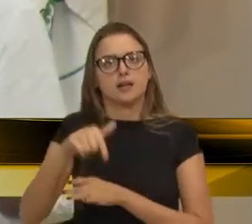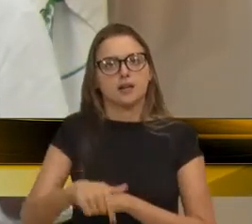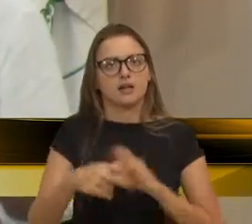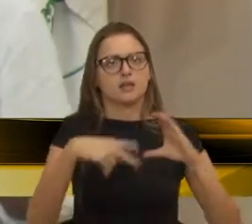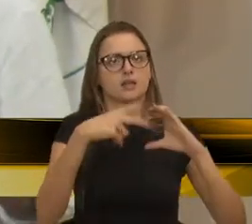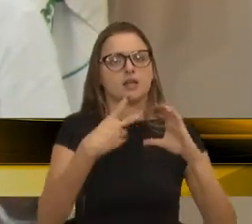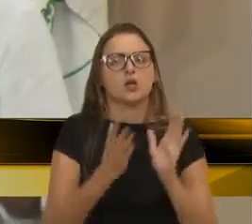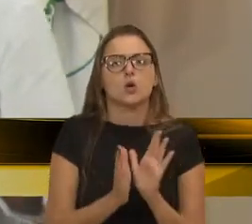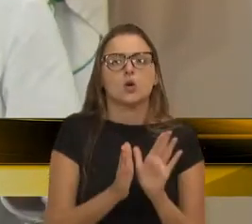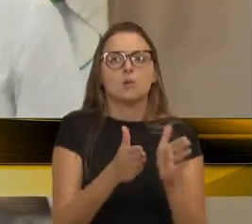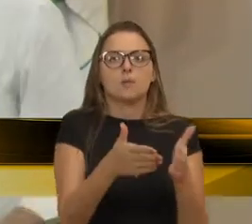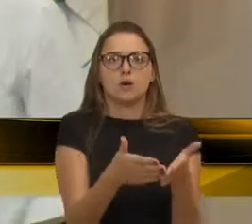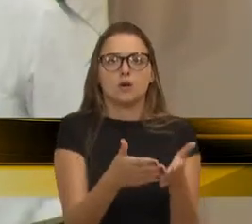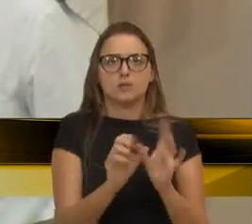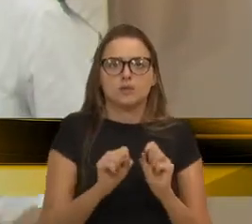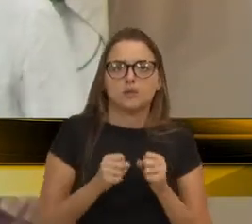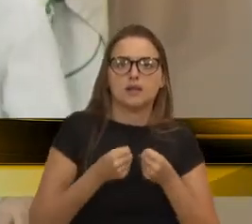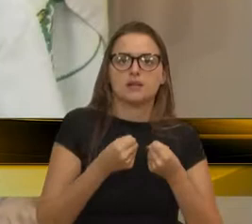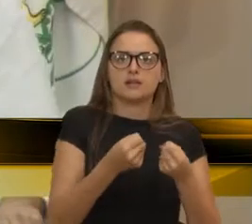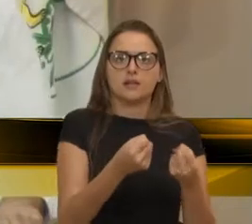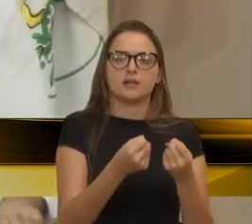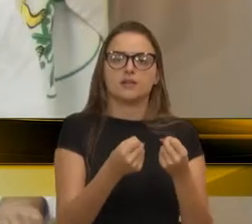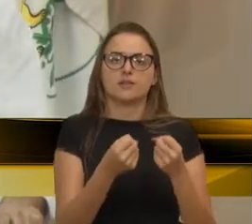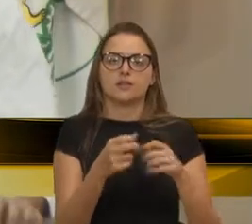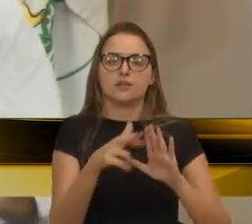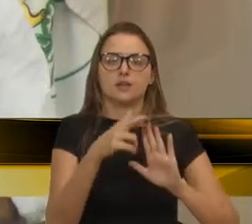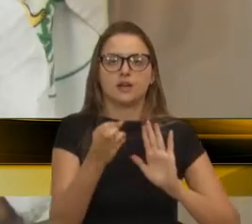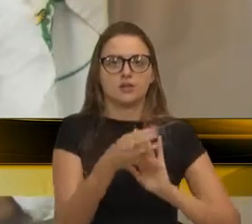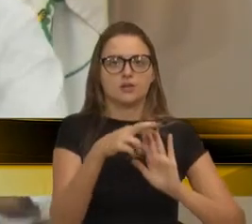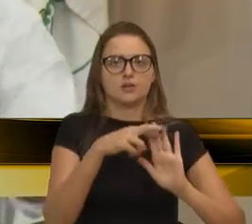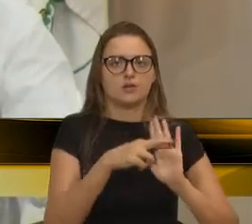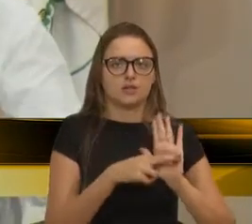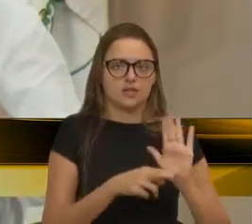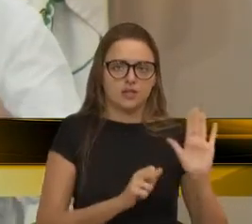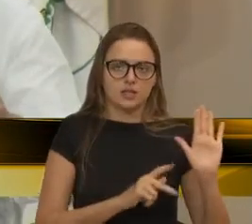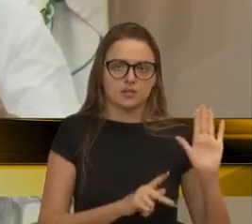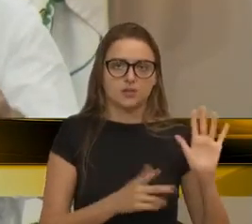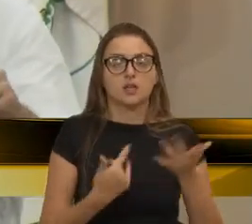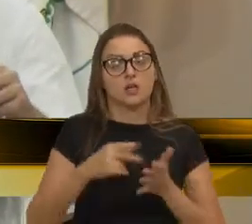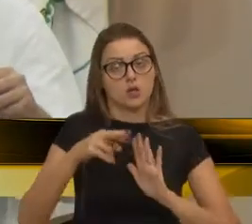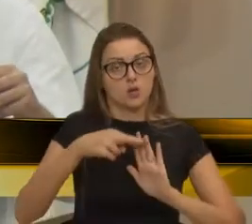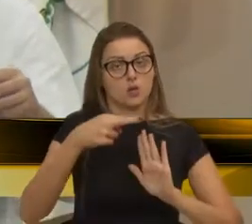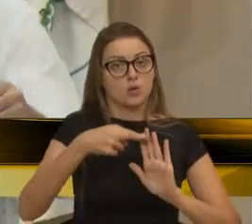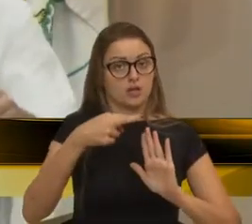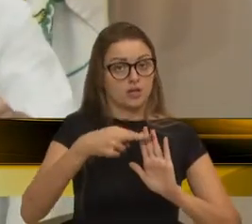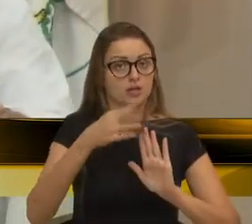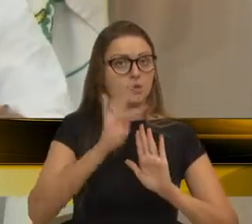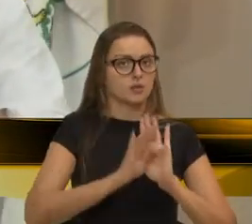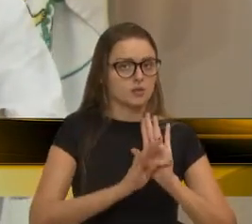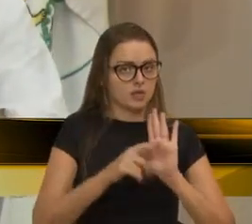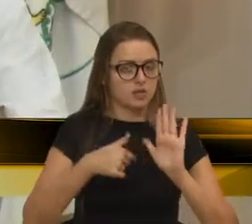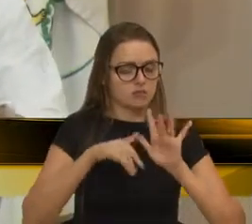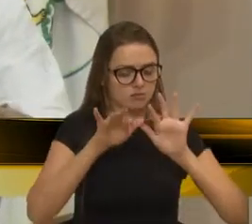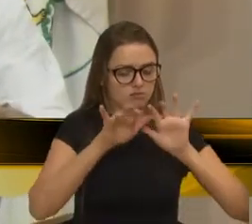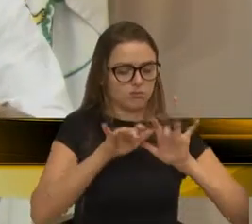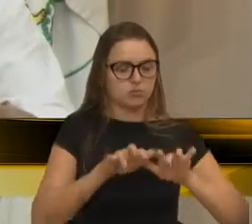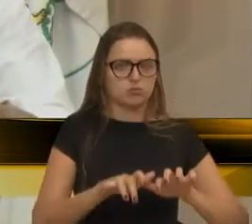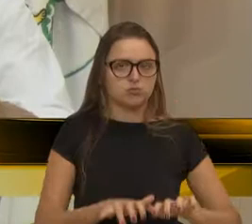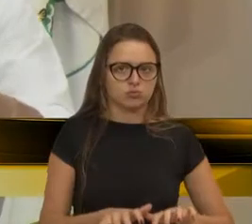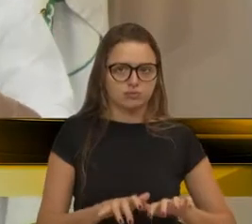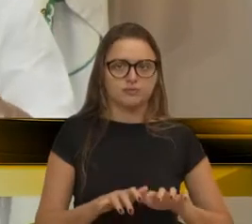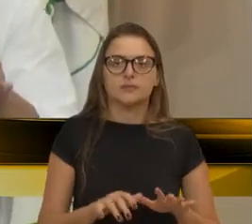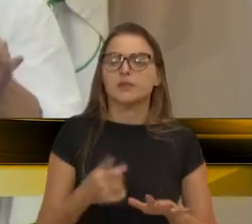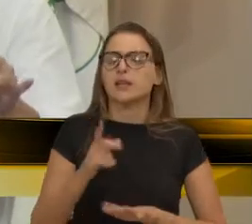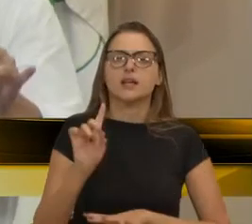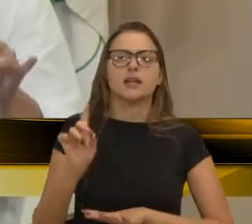frente parlamentar em defesa da Previdência Pública. E esse requerimento que foi redigido por esse vereador,